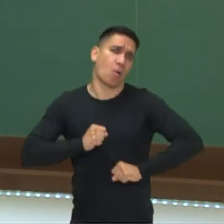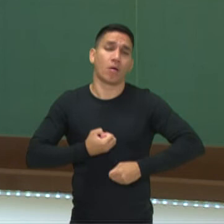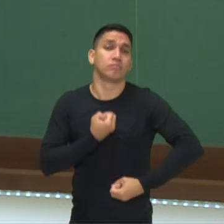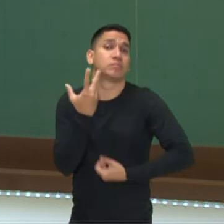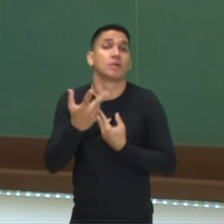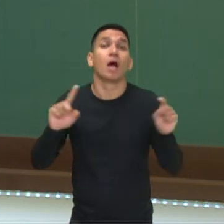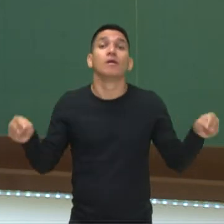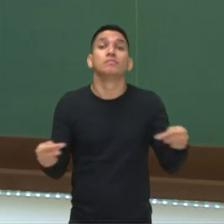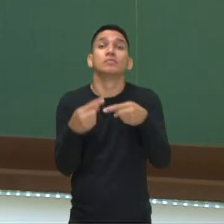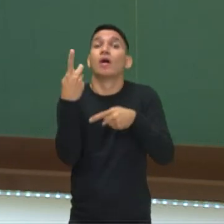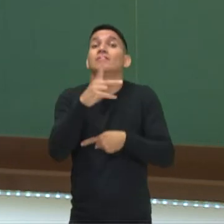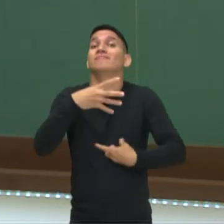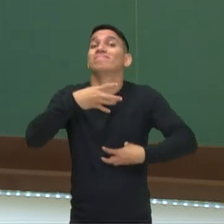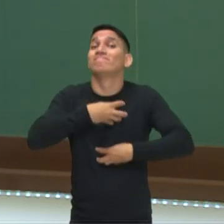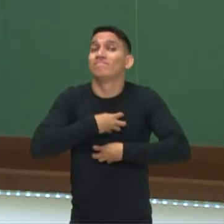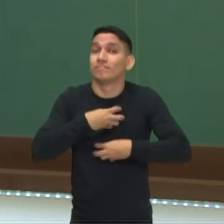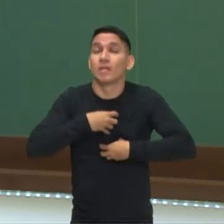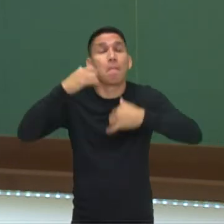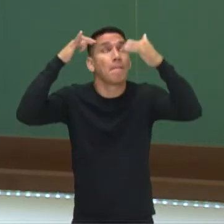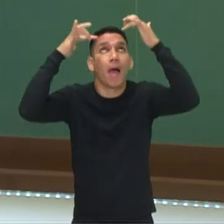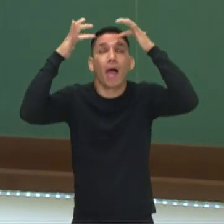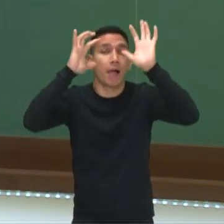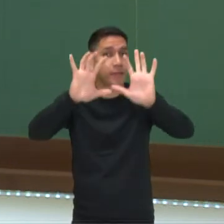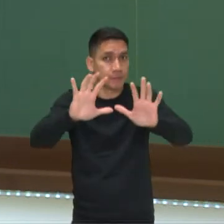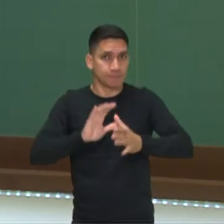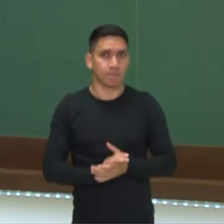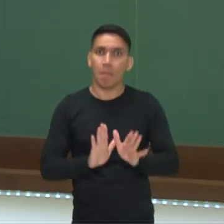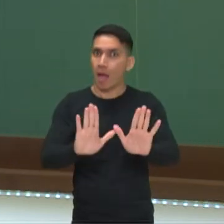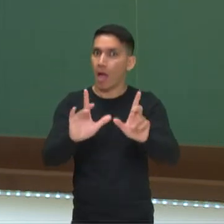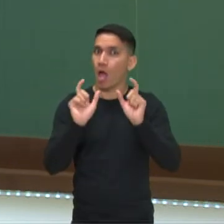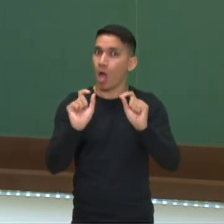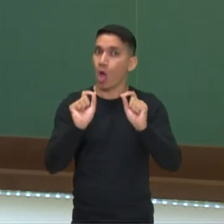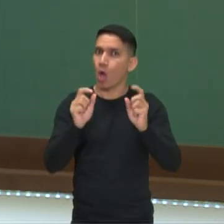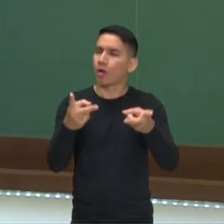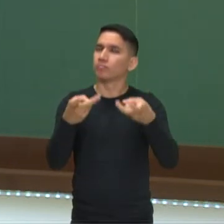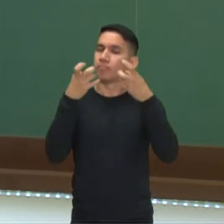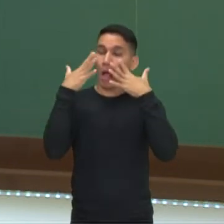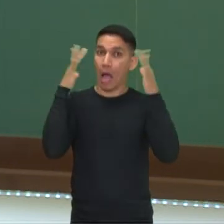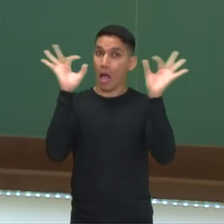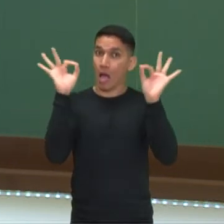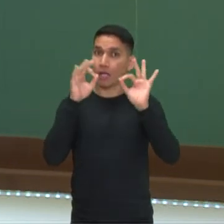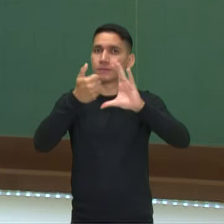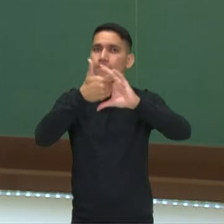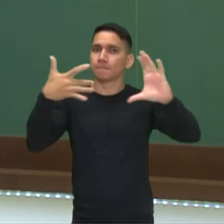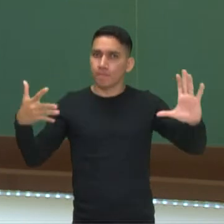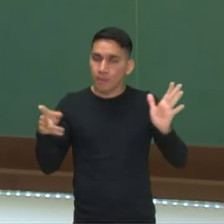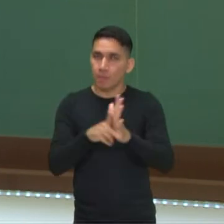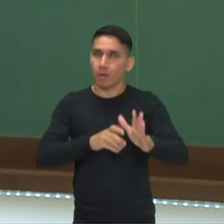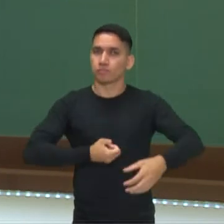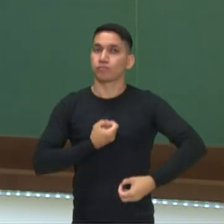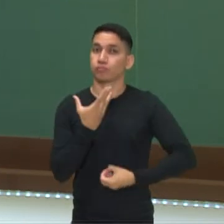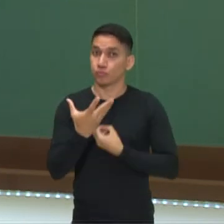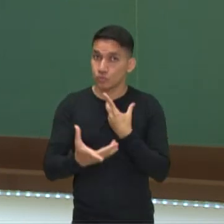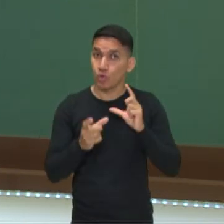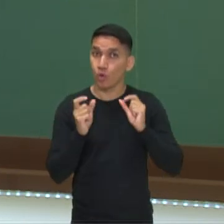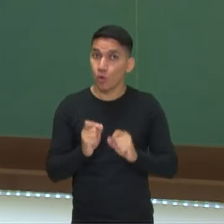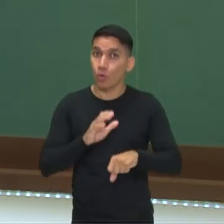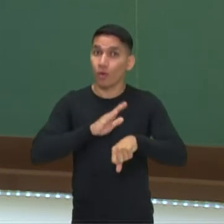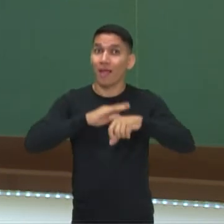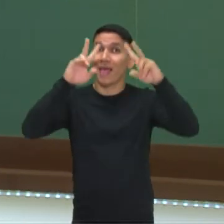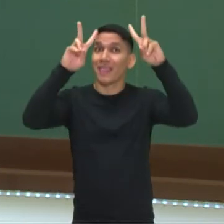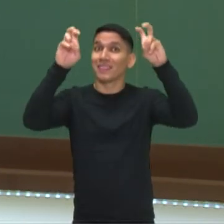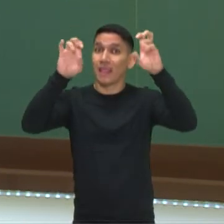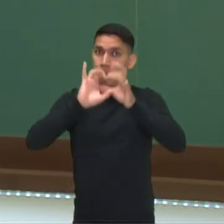de acordo com o que você imaginar. Mas vamos observar aqui, né, as características do poema. O tema é